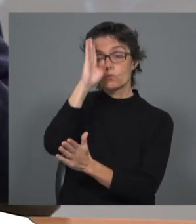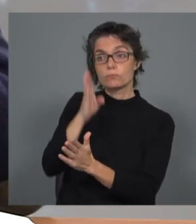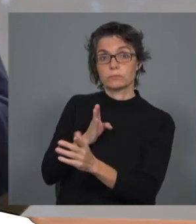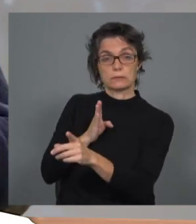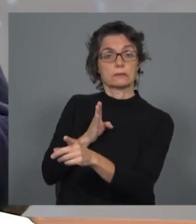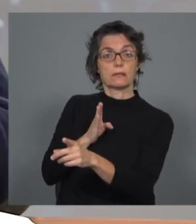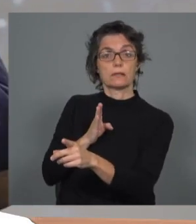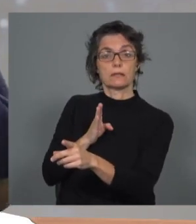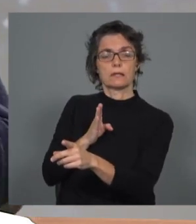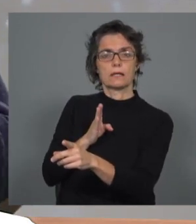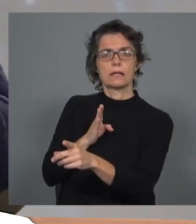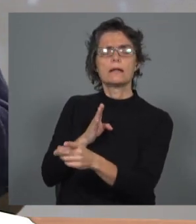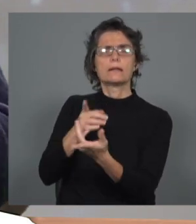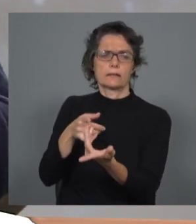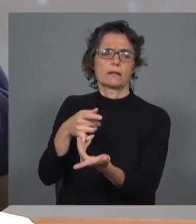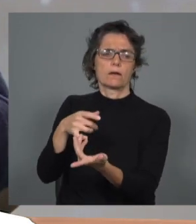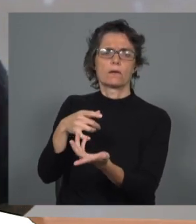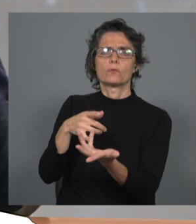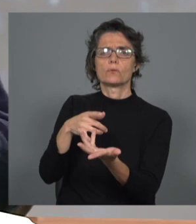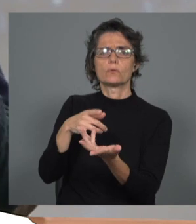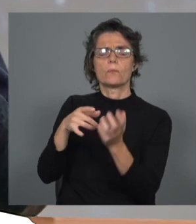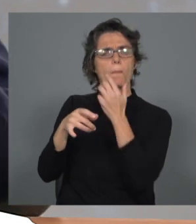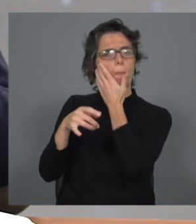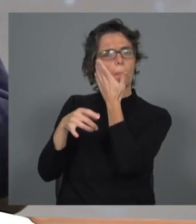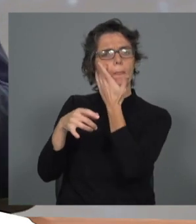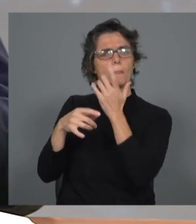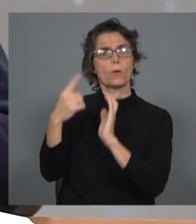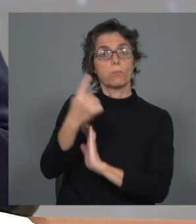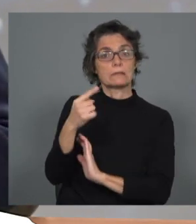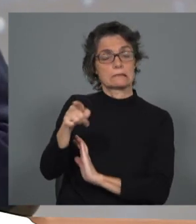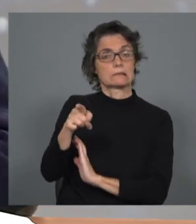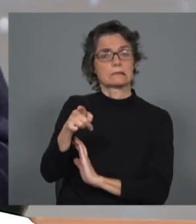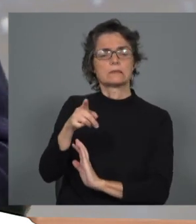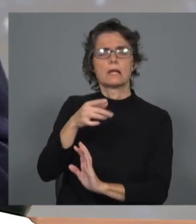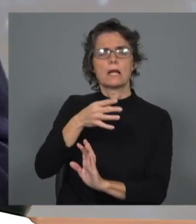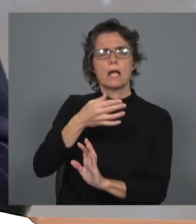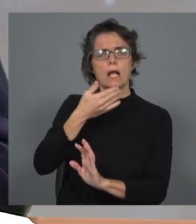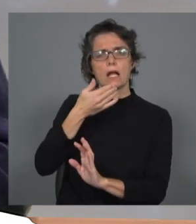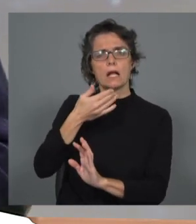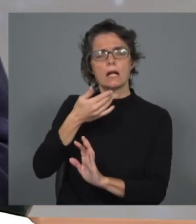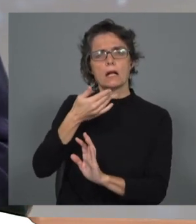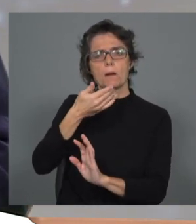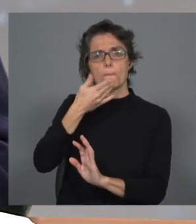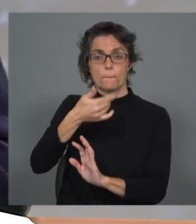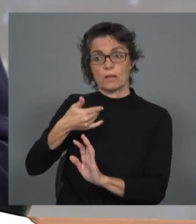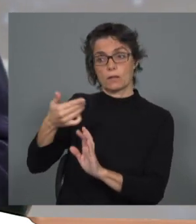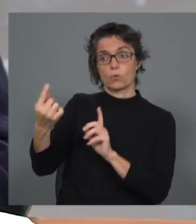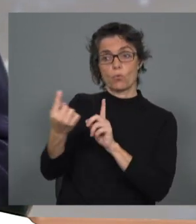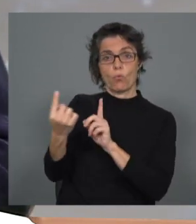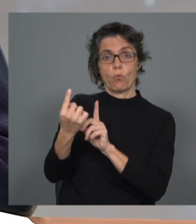a Presidente lhe tinha pedido para a Cory Aquino, na altura, de que ia negociar com eles,